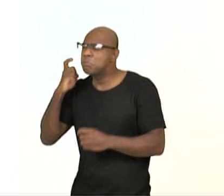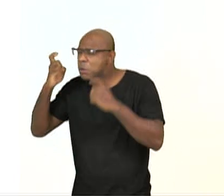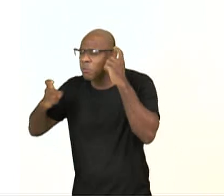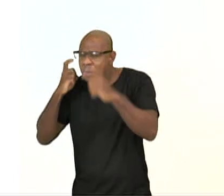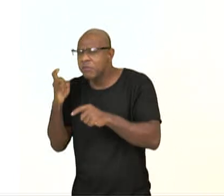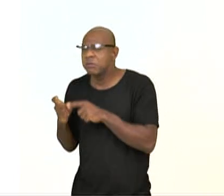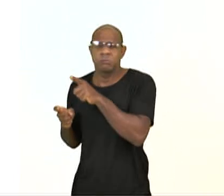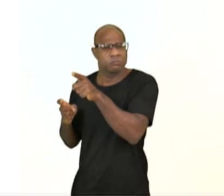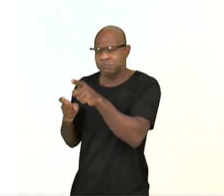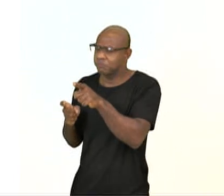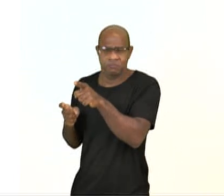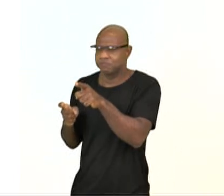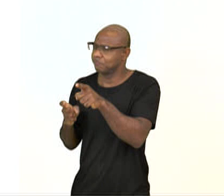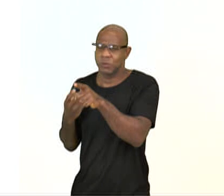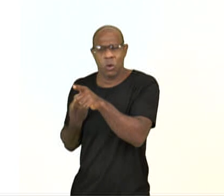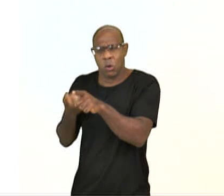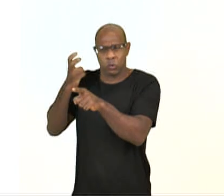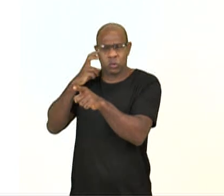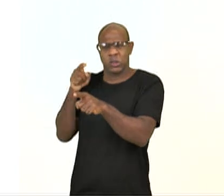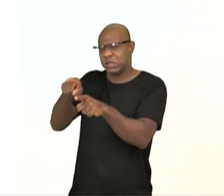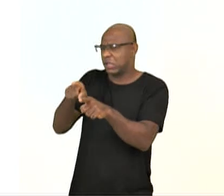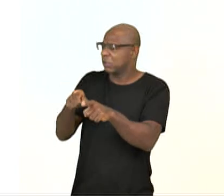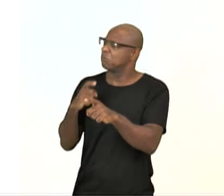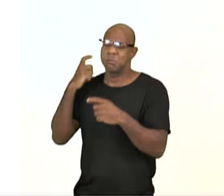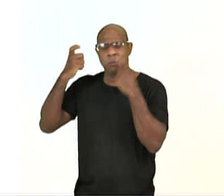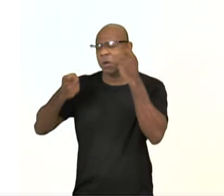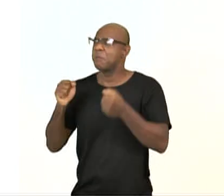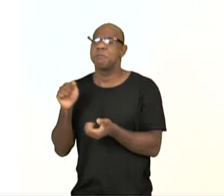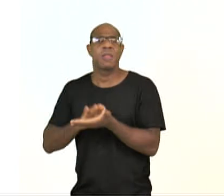preocuparam com essas colônias. Eles não se